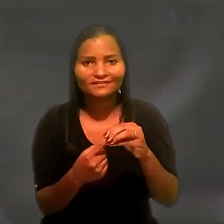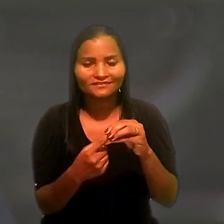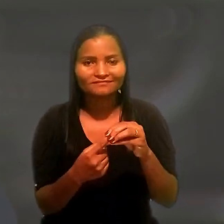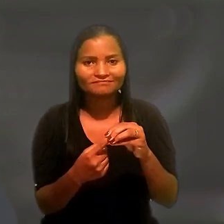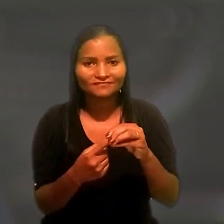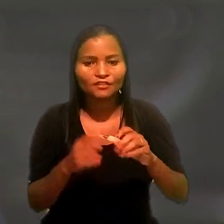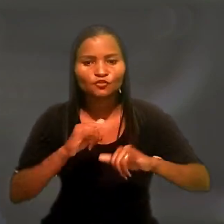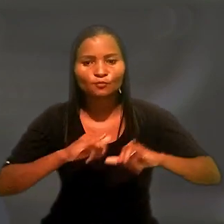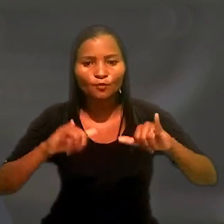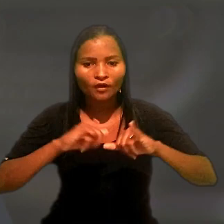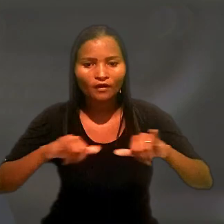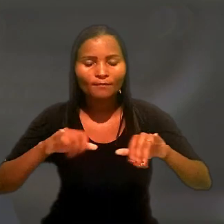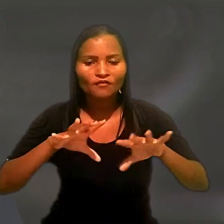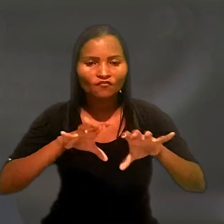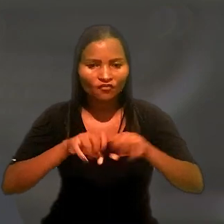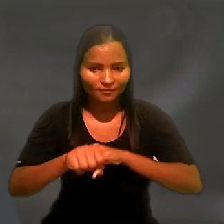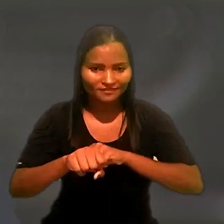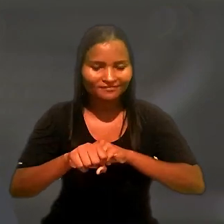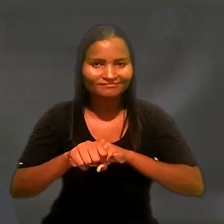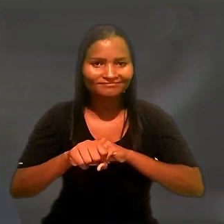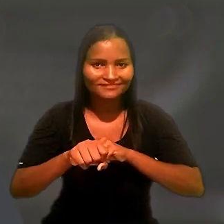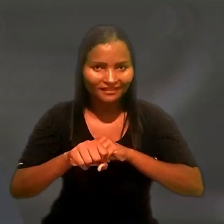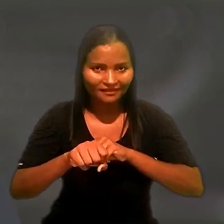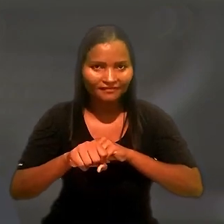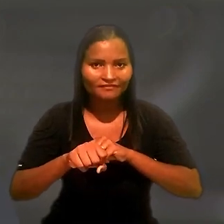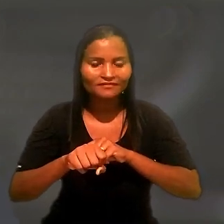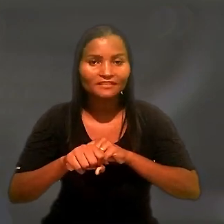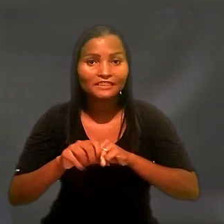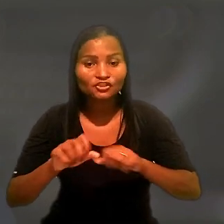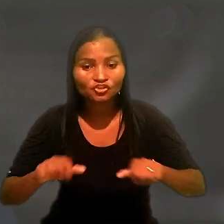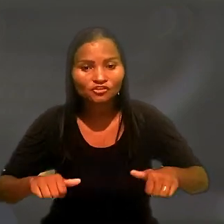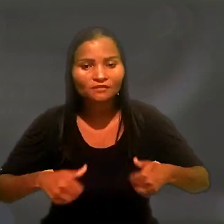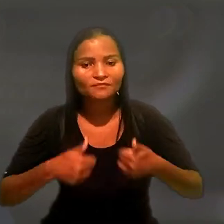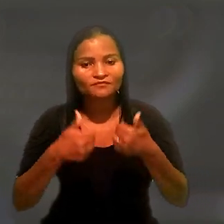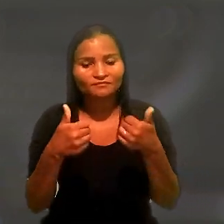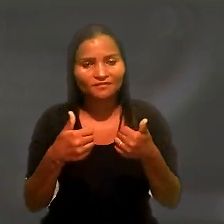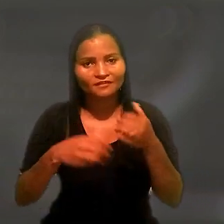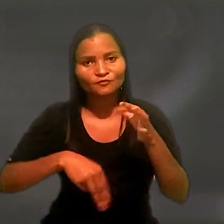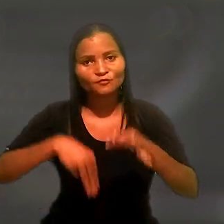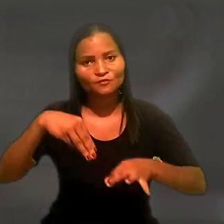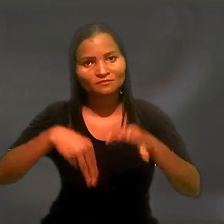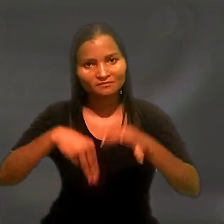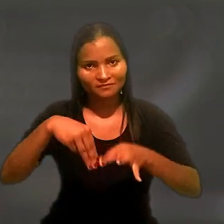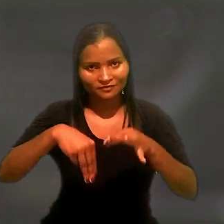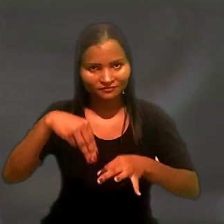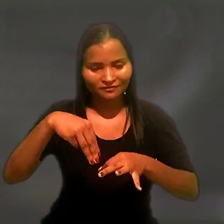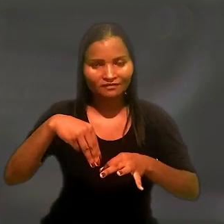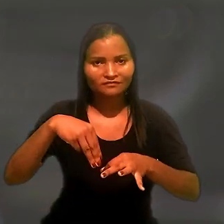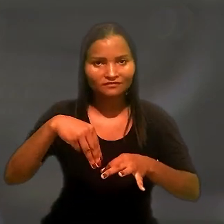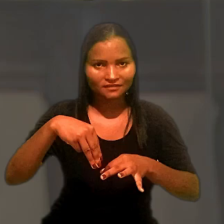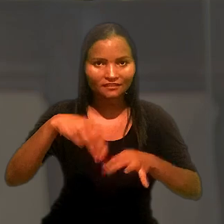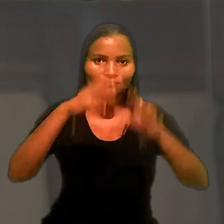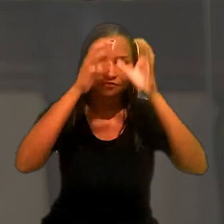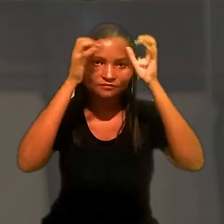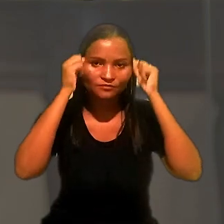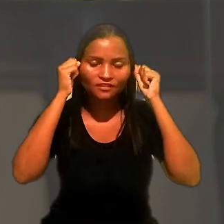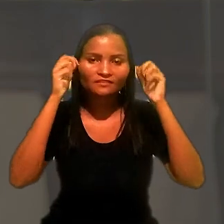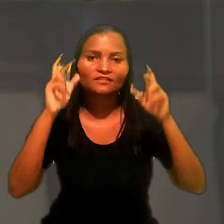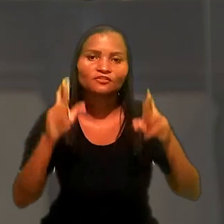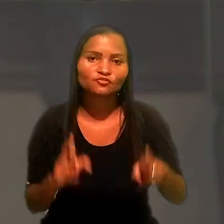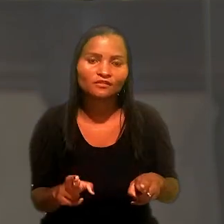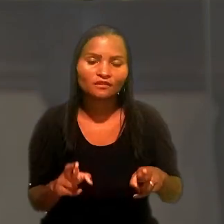de formação, de aperfeiçoamento dos magistrados nos tribunais regionais.